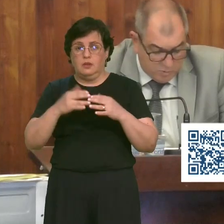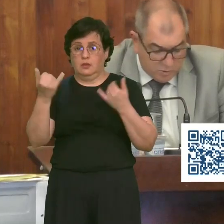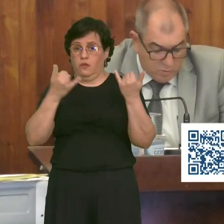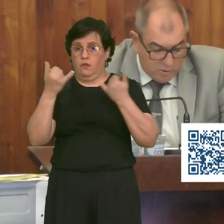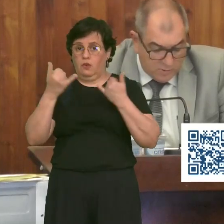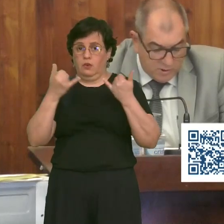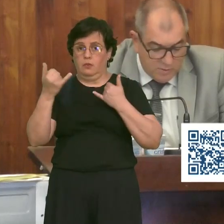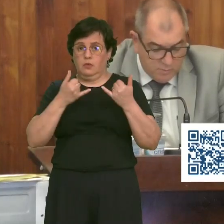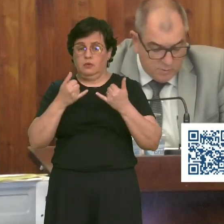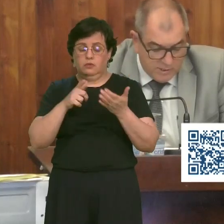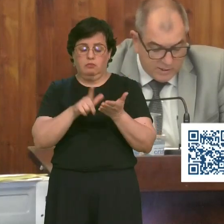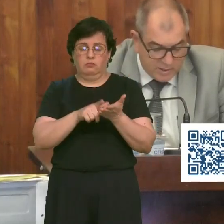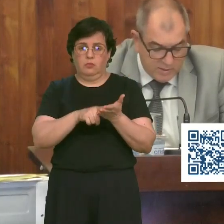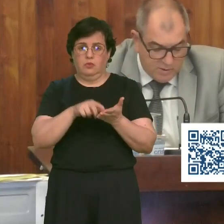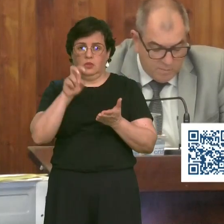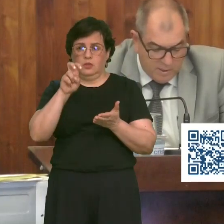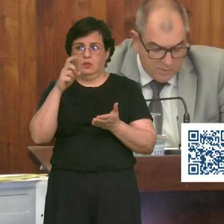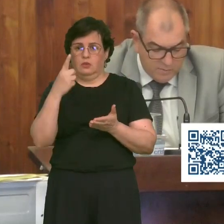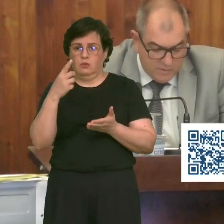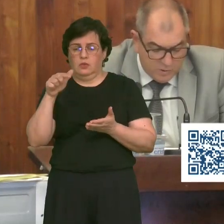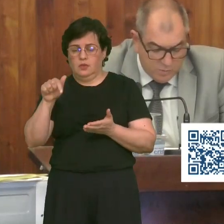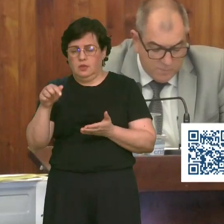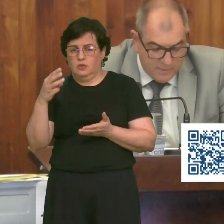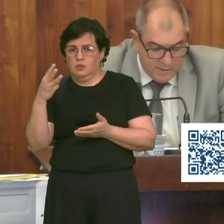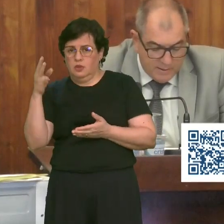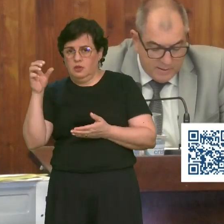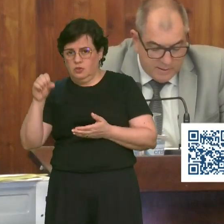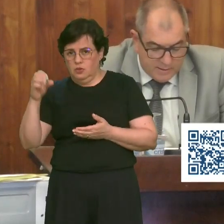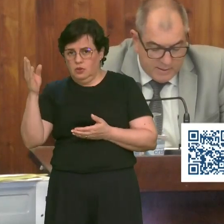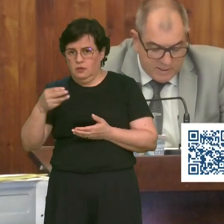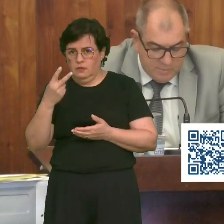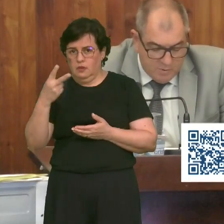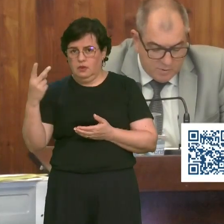sobre os protocolos 51739/20121